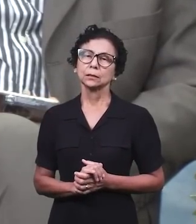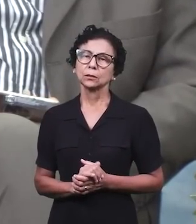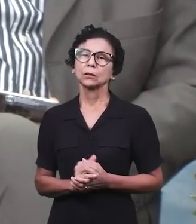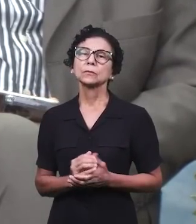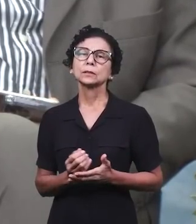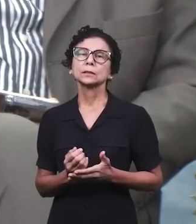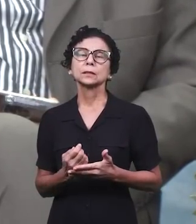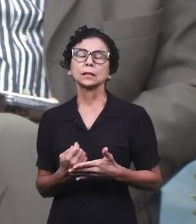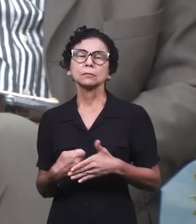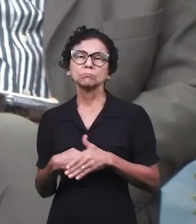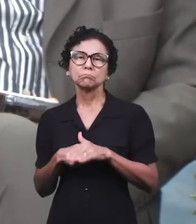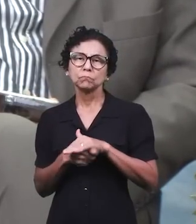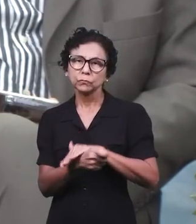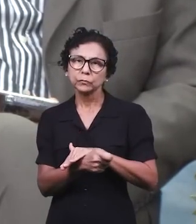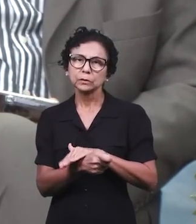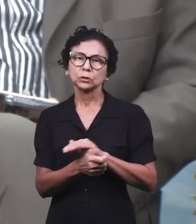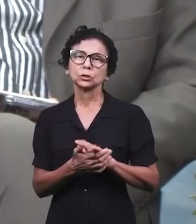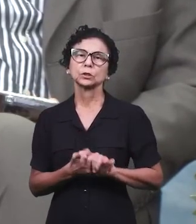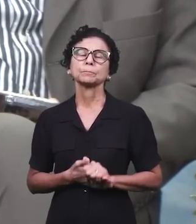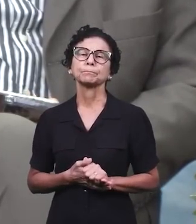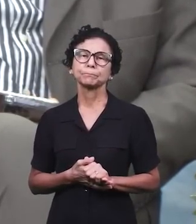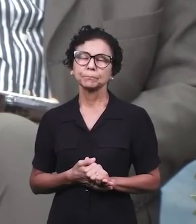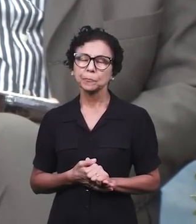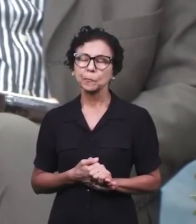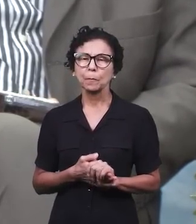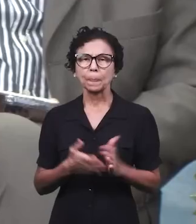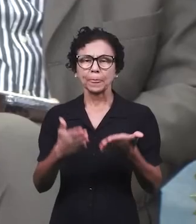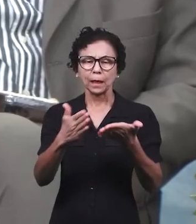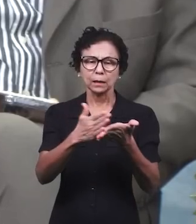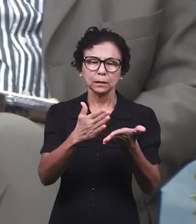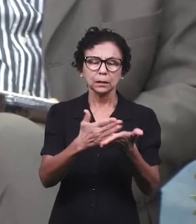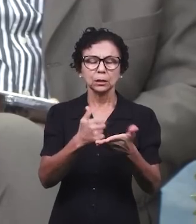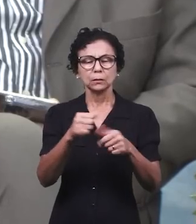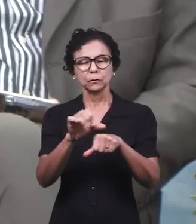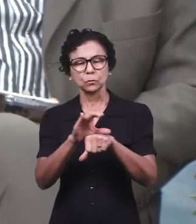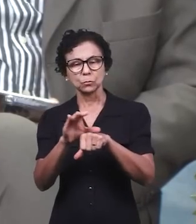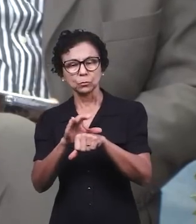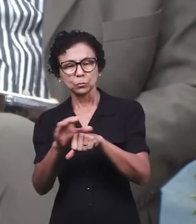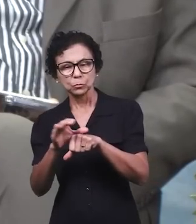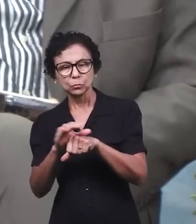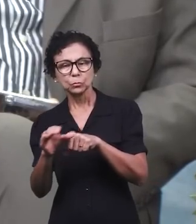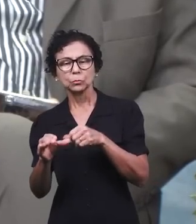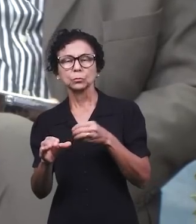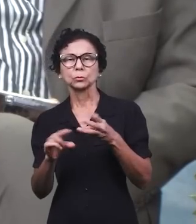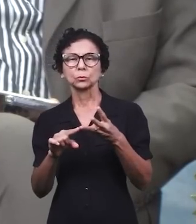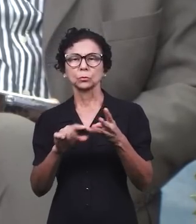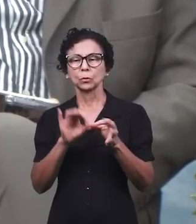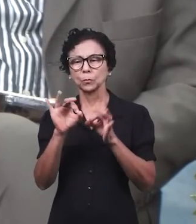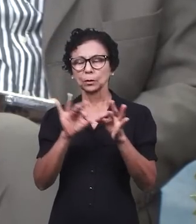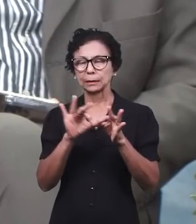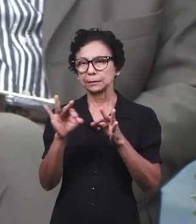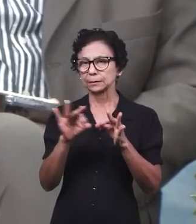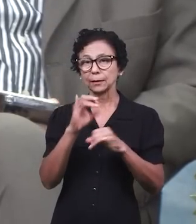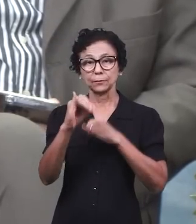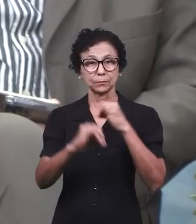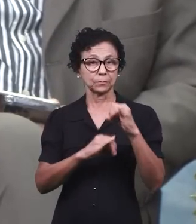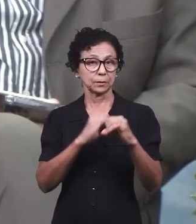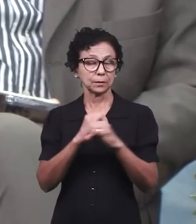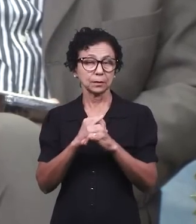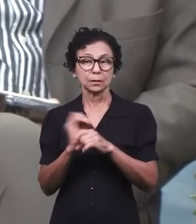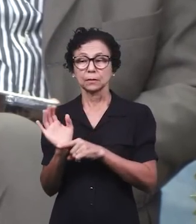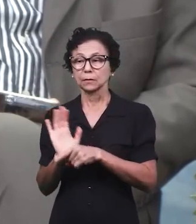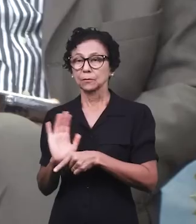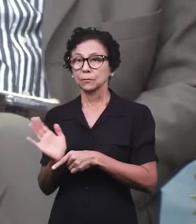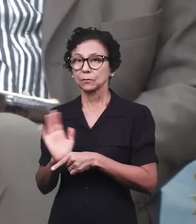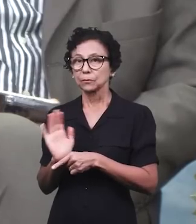investir em educação financeira, através de livros, através de cursos, ou através de algum conteúdo na internet, vídeos você